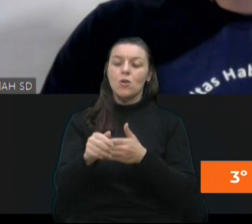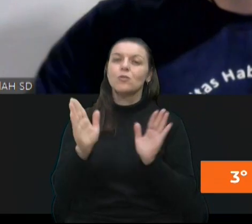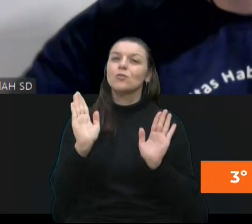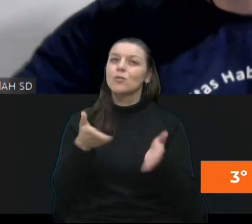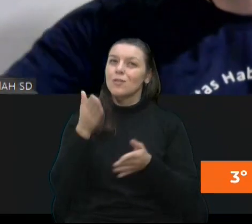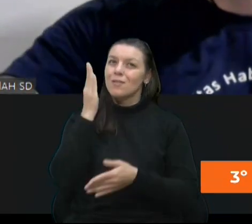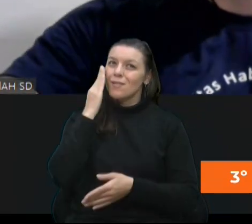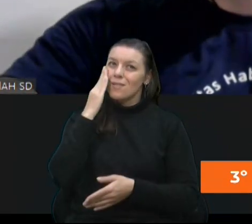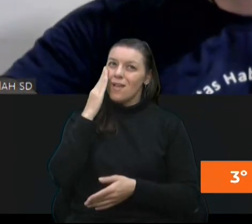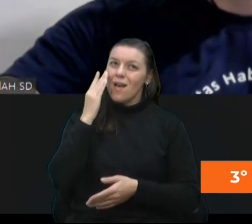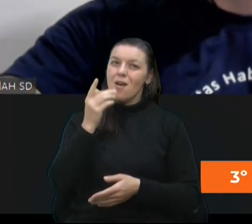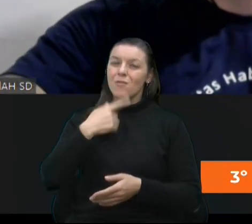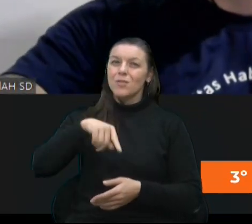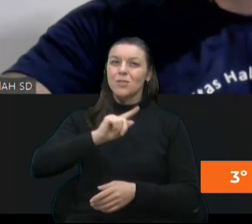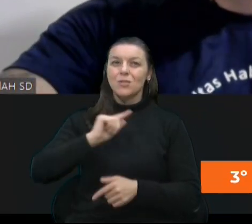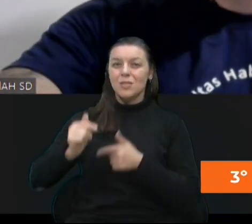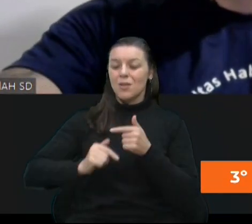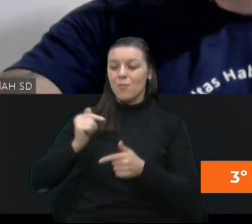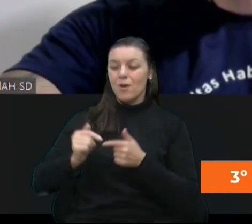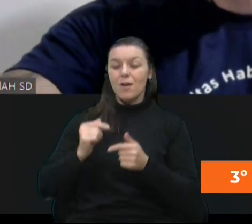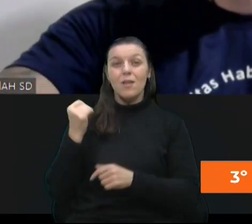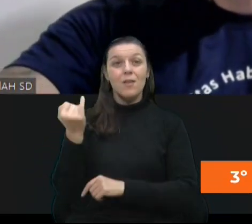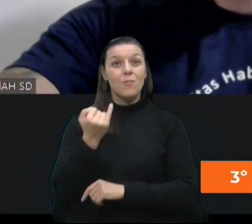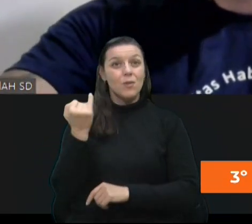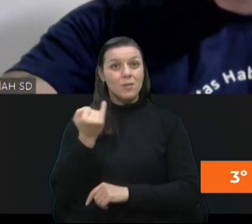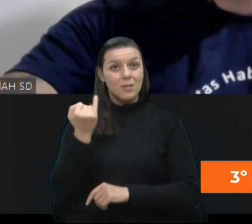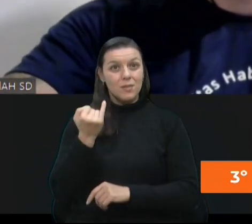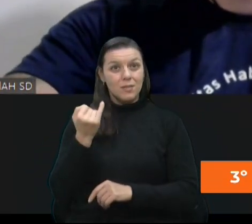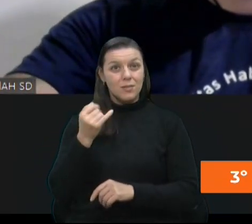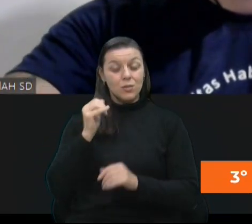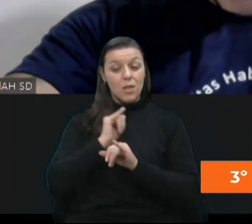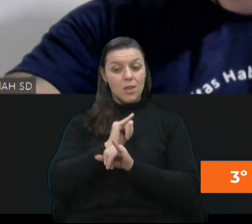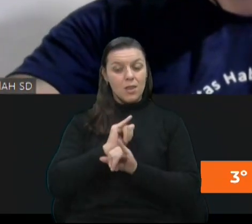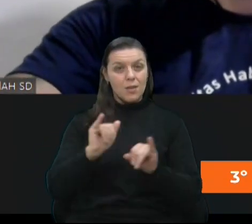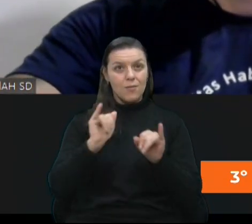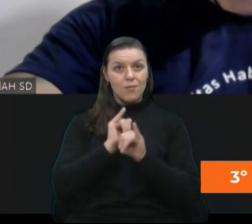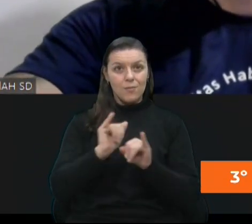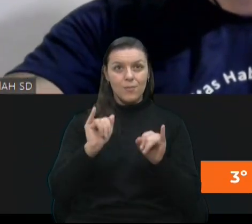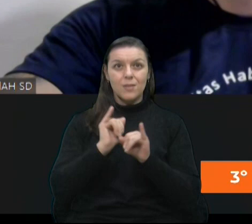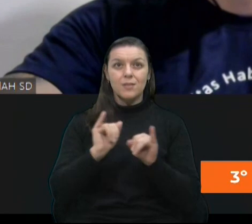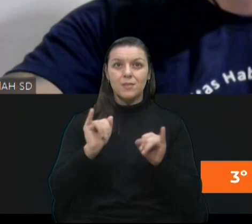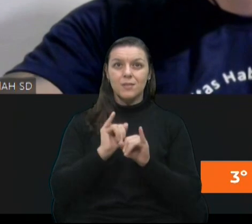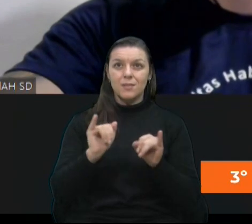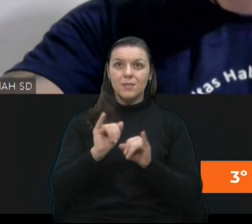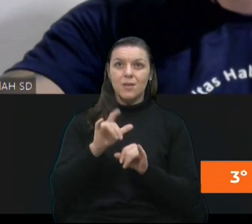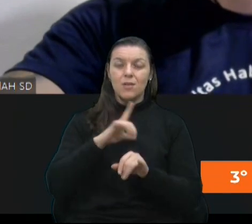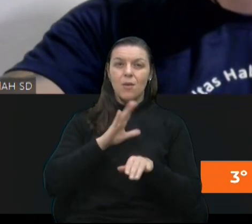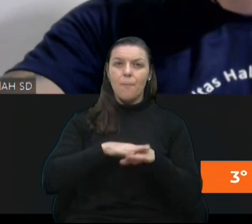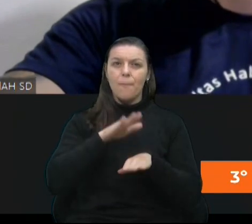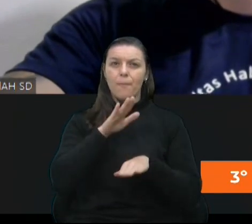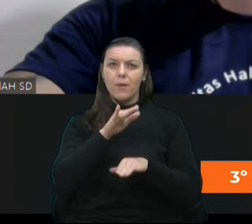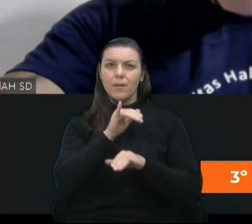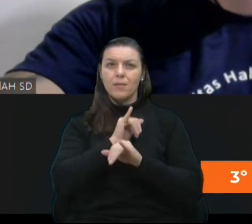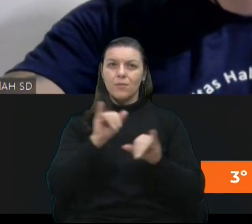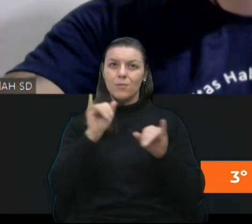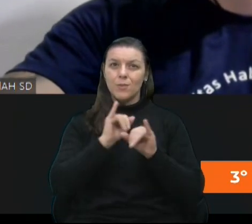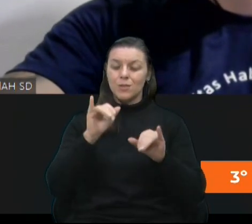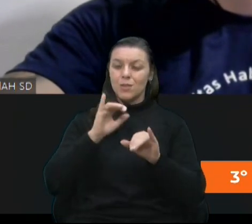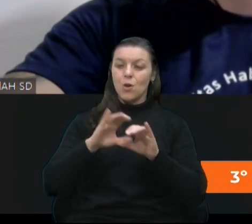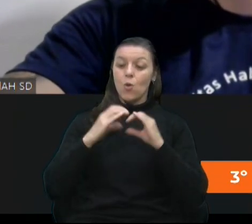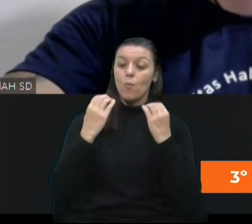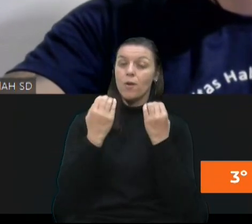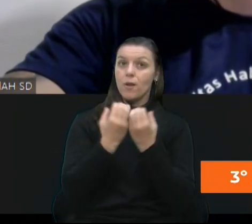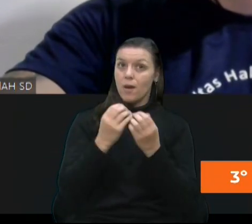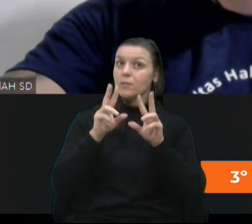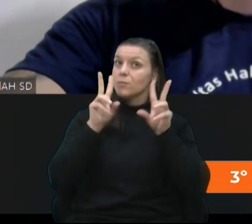sabe que a gente tem um trabalho muito importante focado na informação, em levar um pouco mais de informação para a nossa comunidade sobre esse